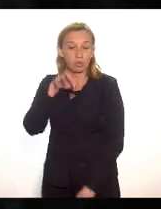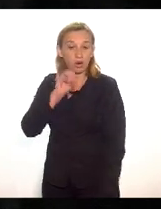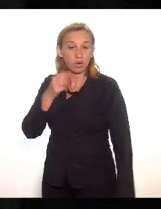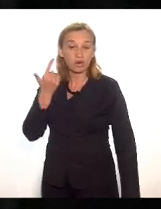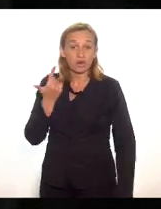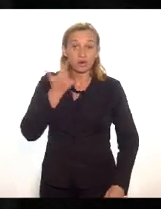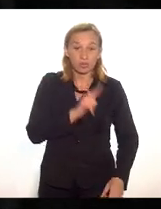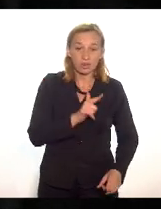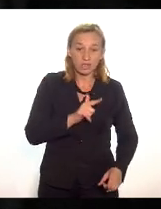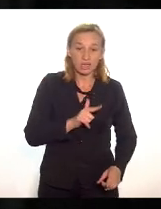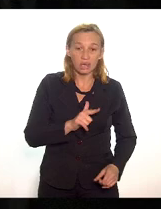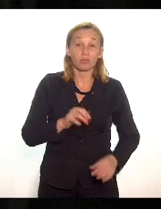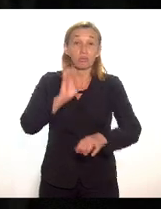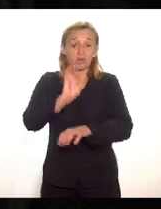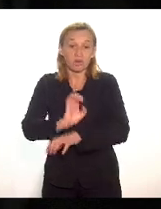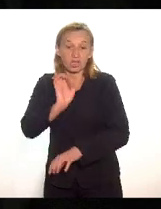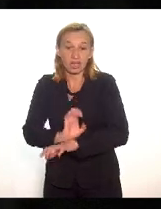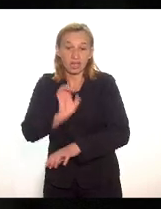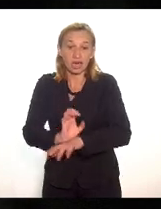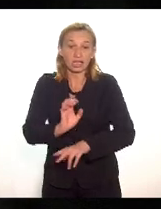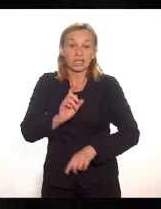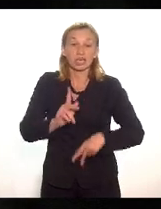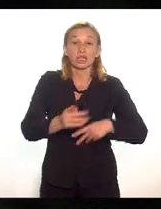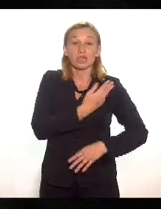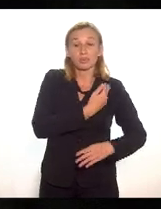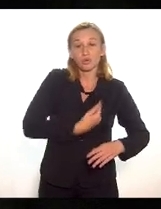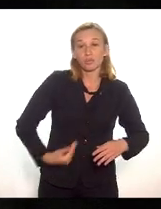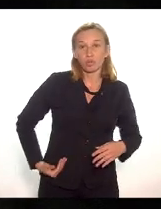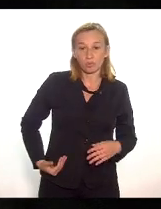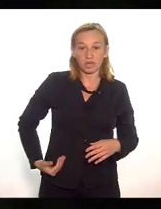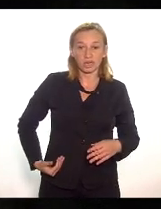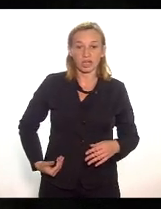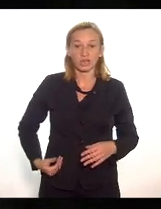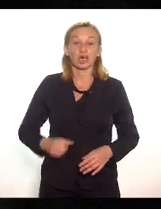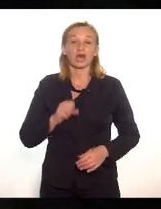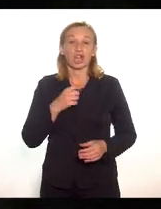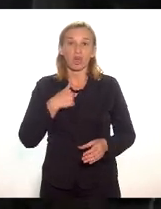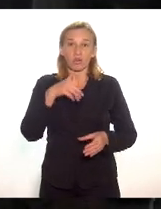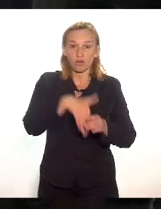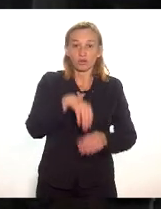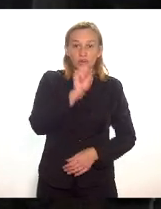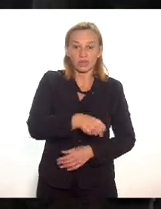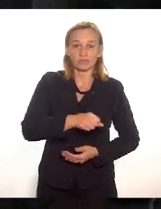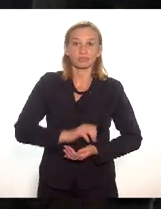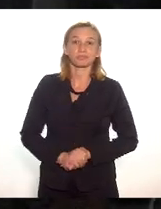pública, estatal e indivisível, eu voto sim!